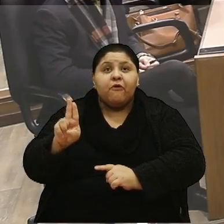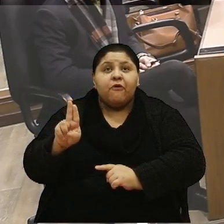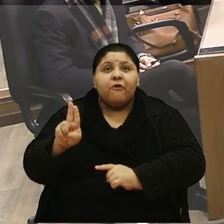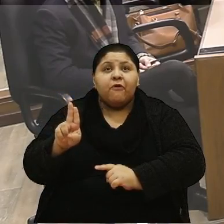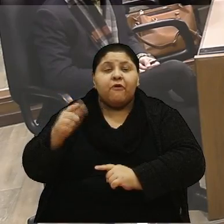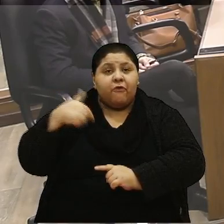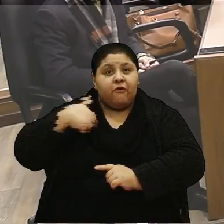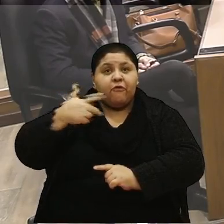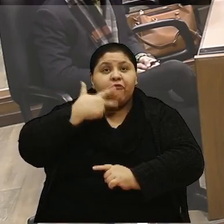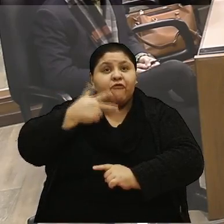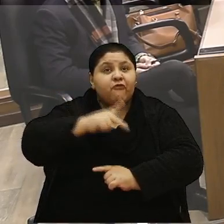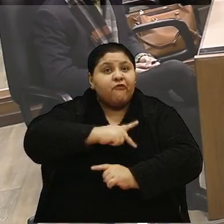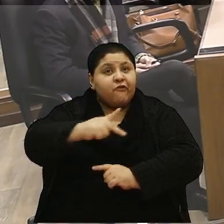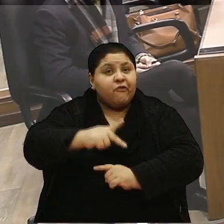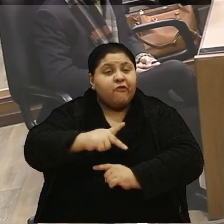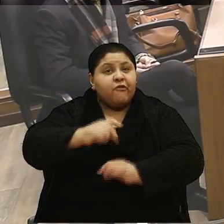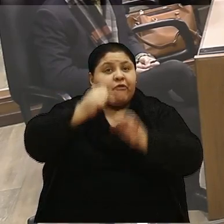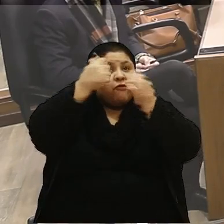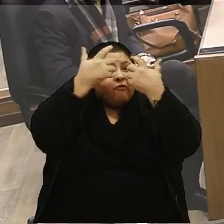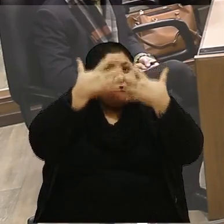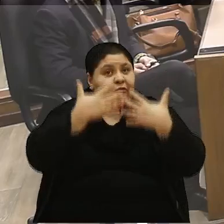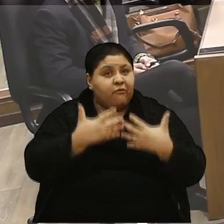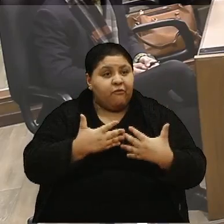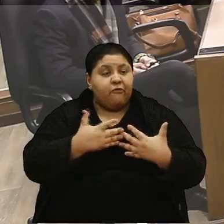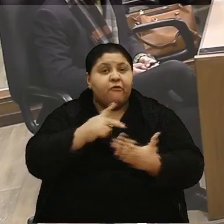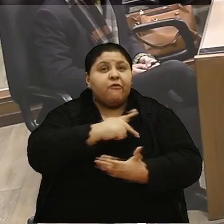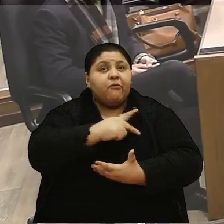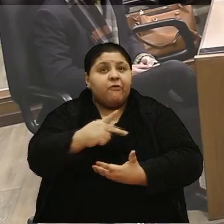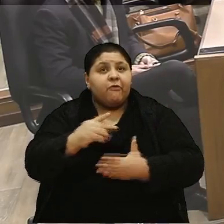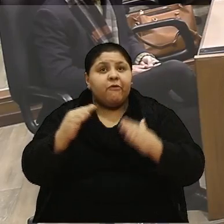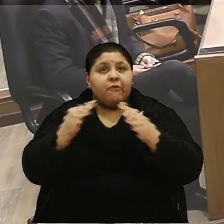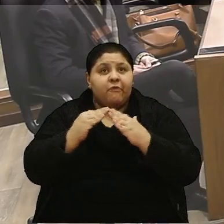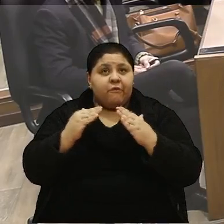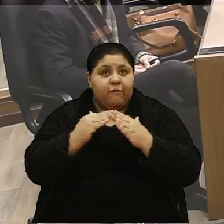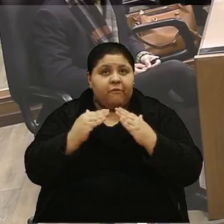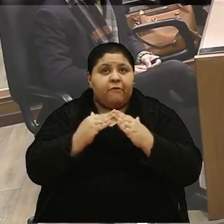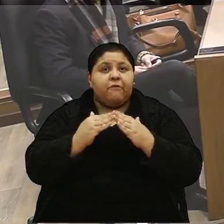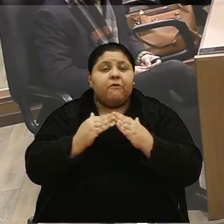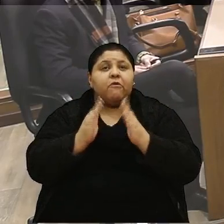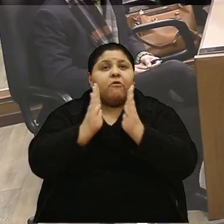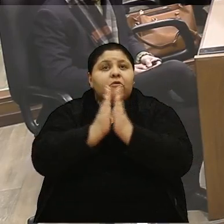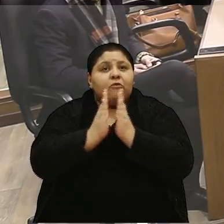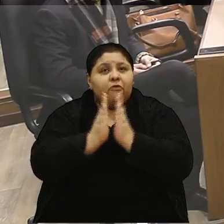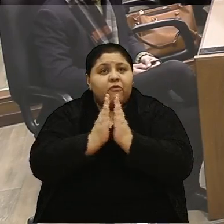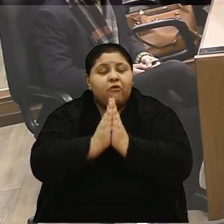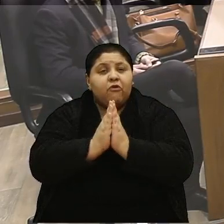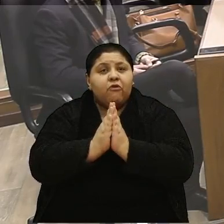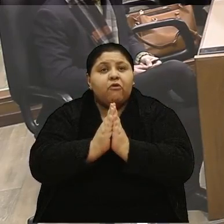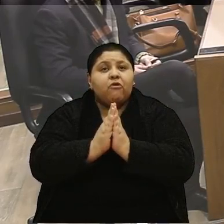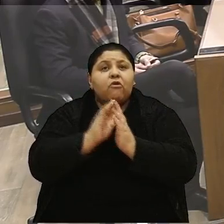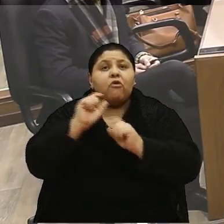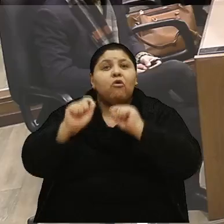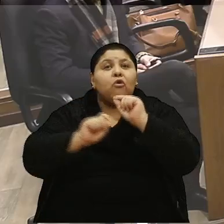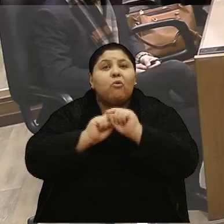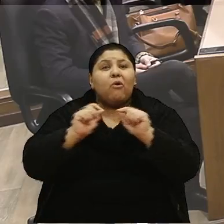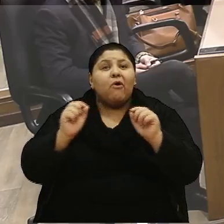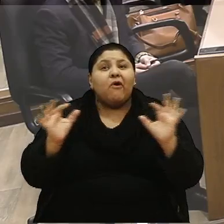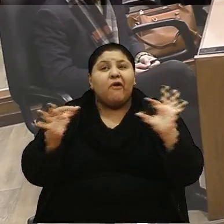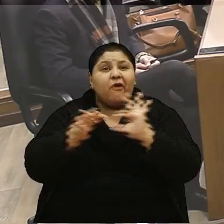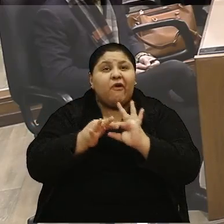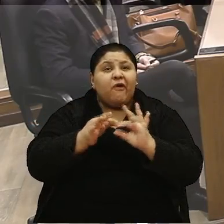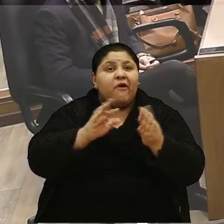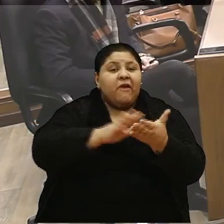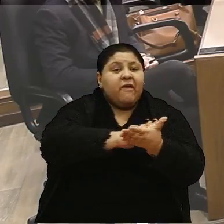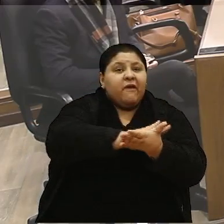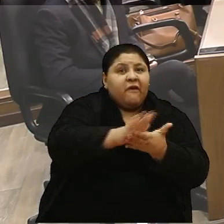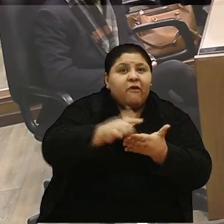minha fala, presidente, explicando ao senhor, presidente desta casa, que ela, por favor, faça qual é a correlação que existe entre racismo